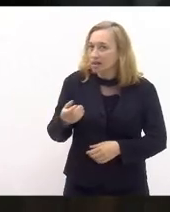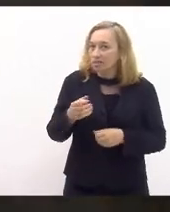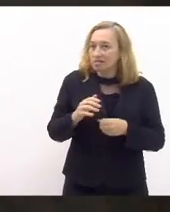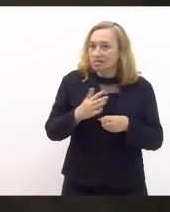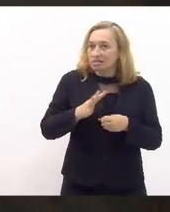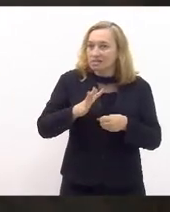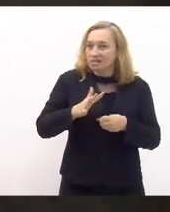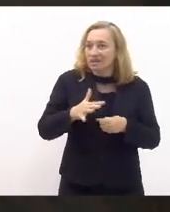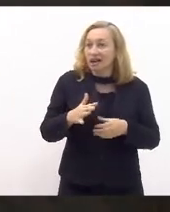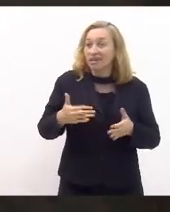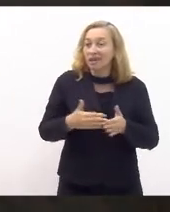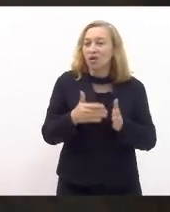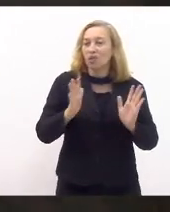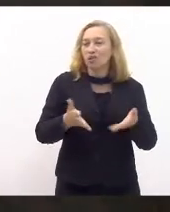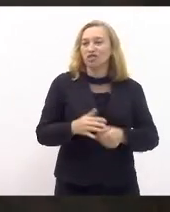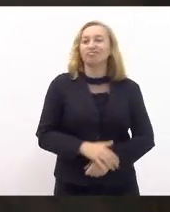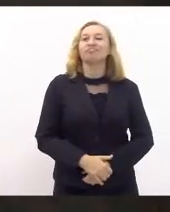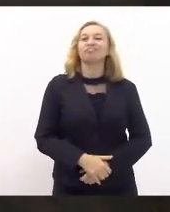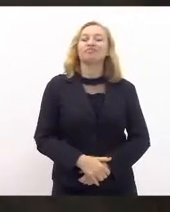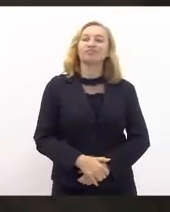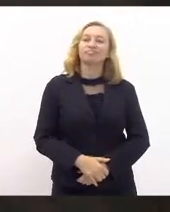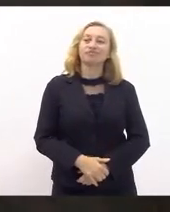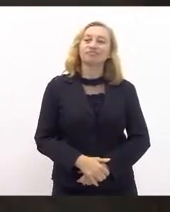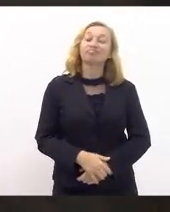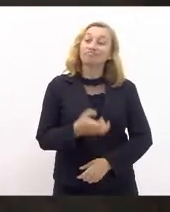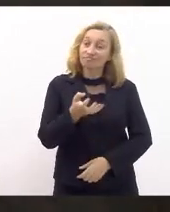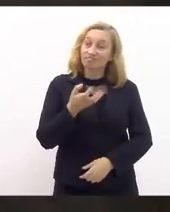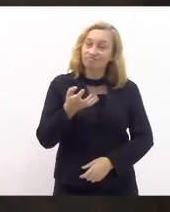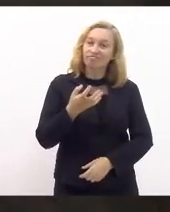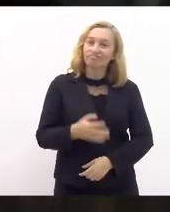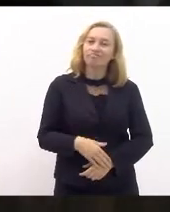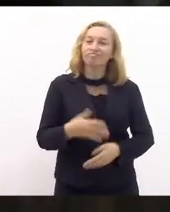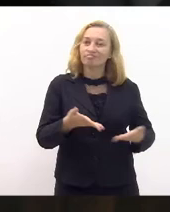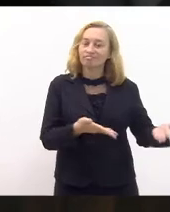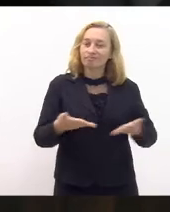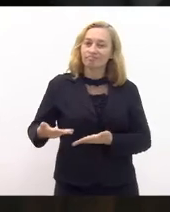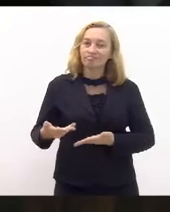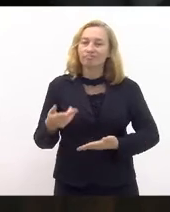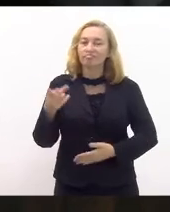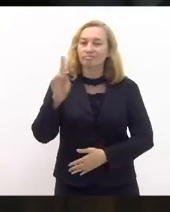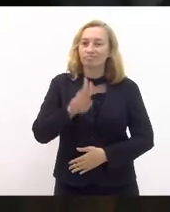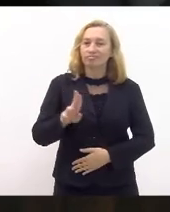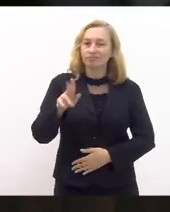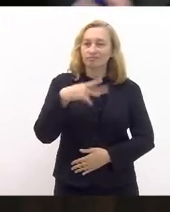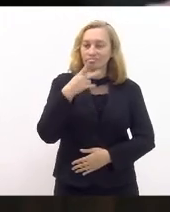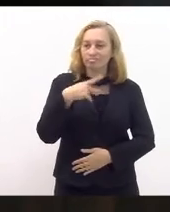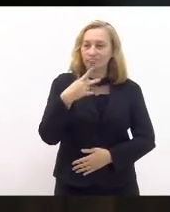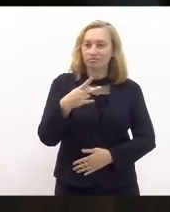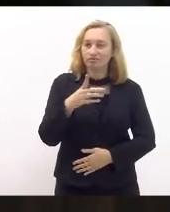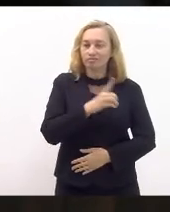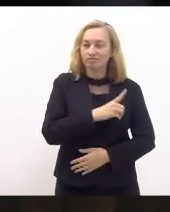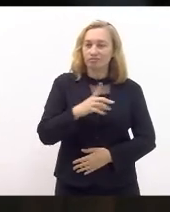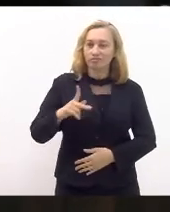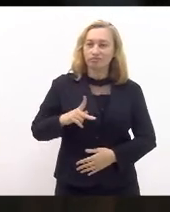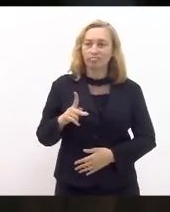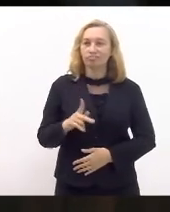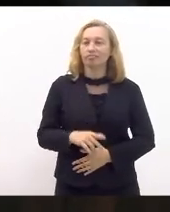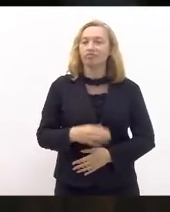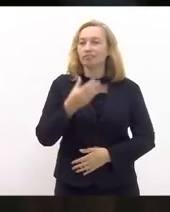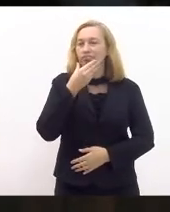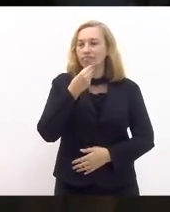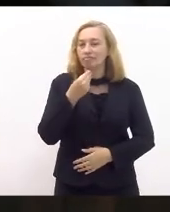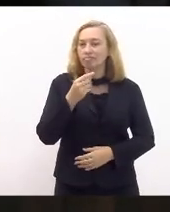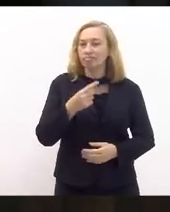Estou até hoje. Quero convidar para fazer uso da palavra o nosso defensor público, o homem que